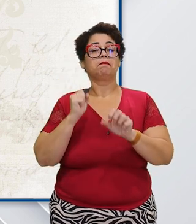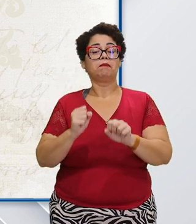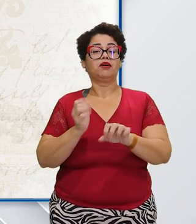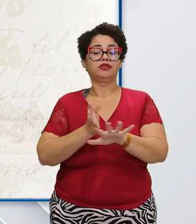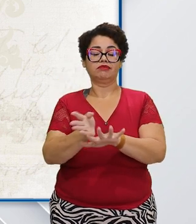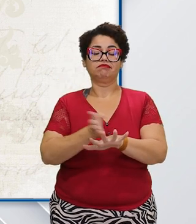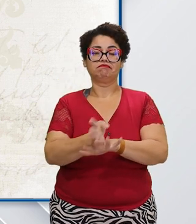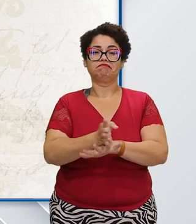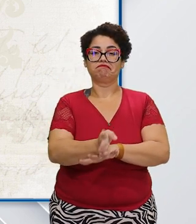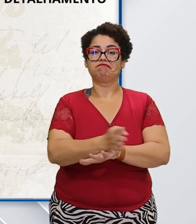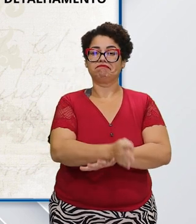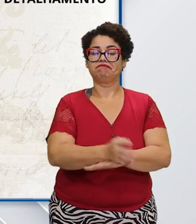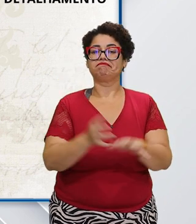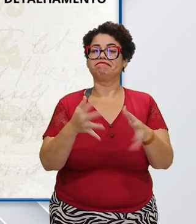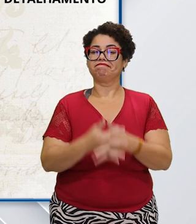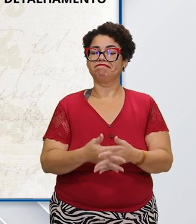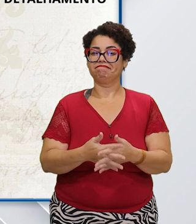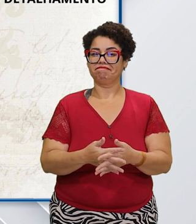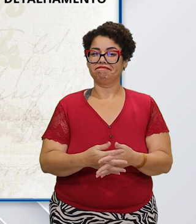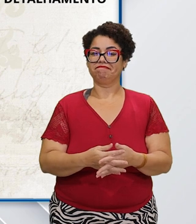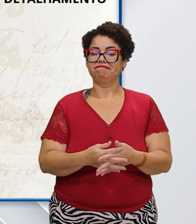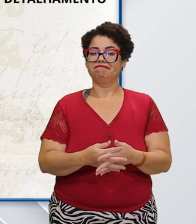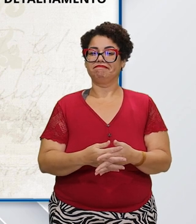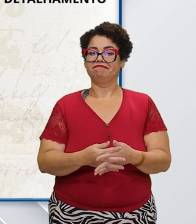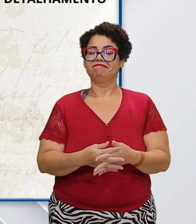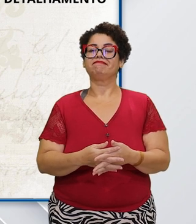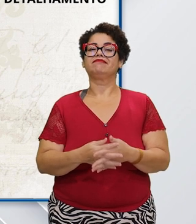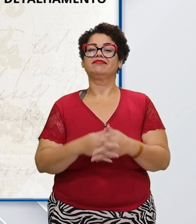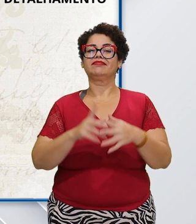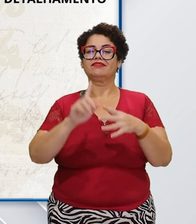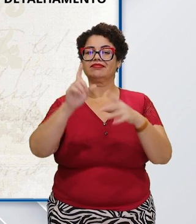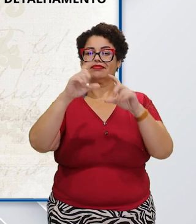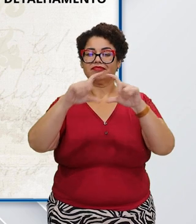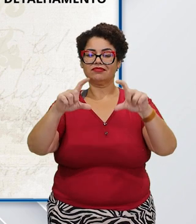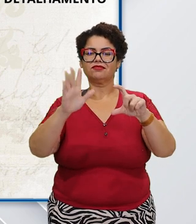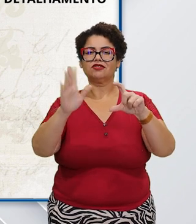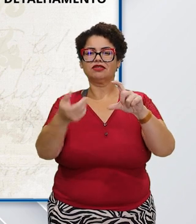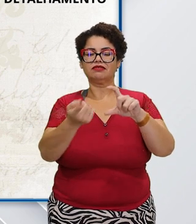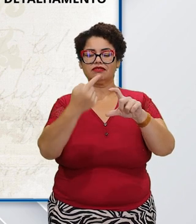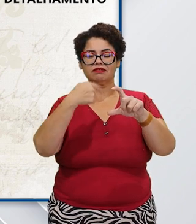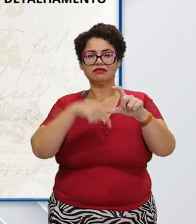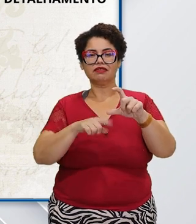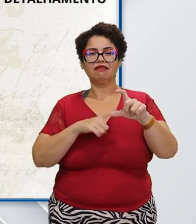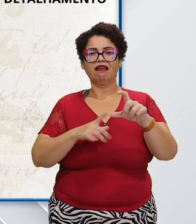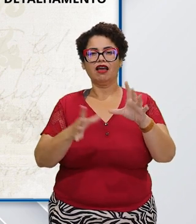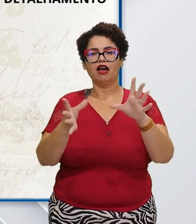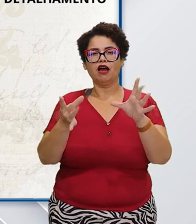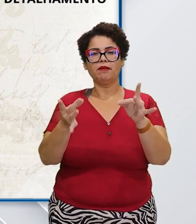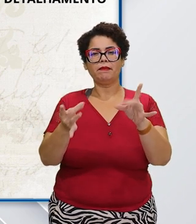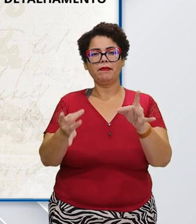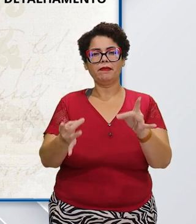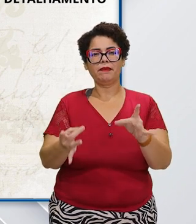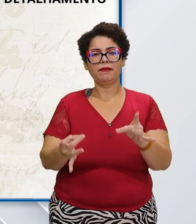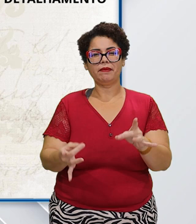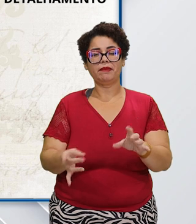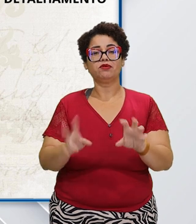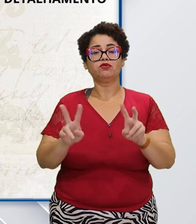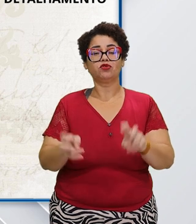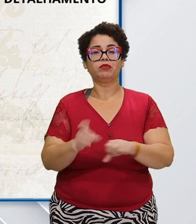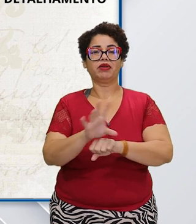multifacetadas e complexas após esse tópico há um detalhamento do